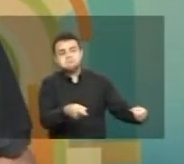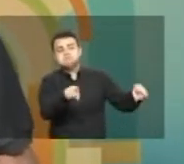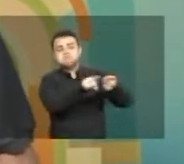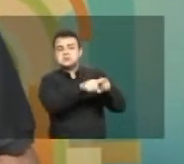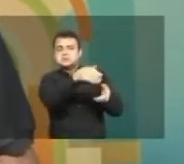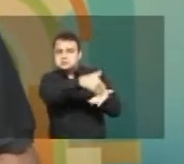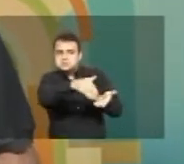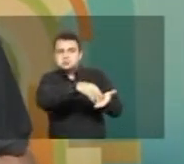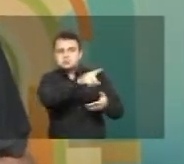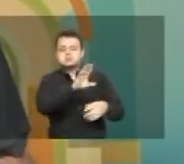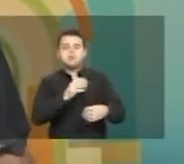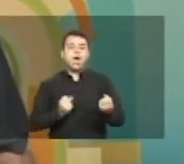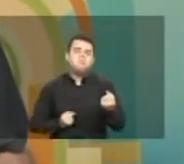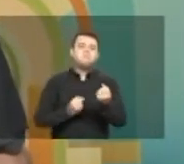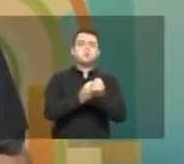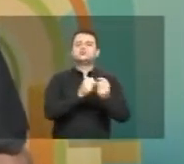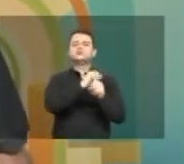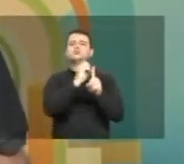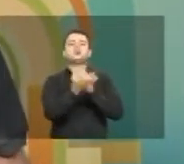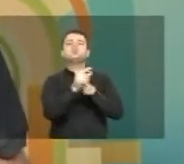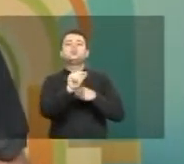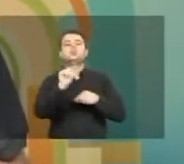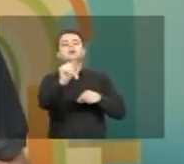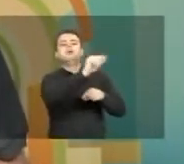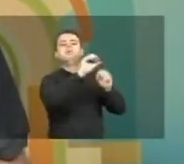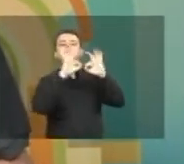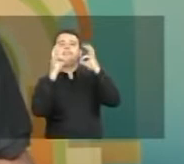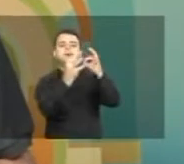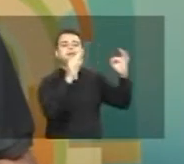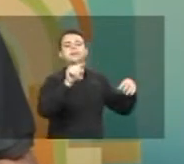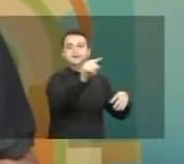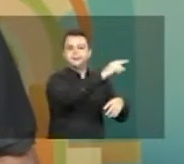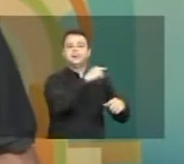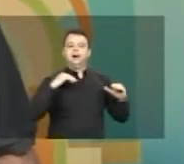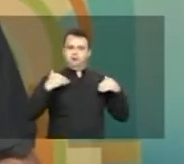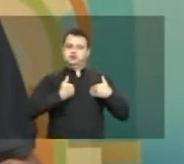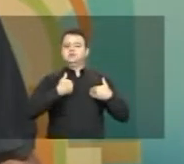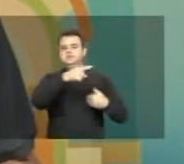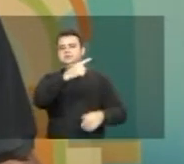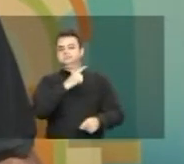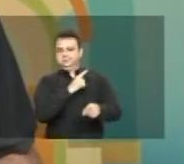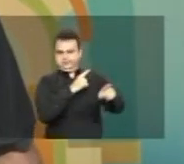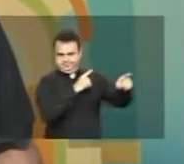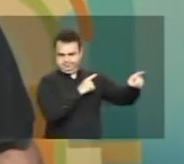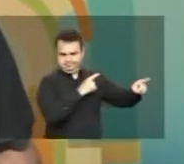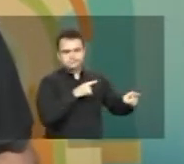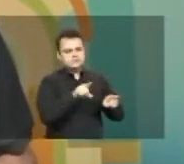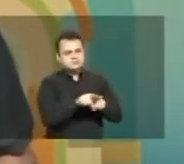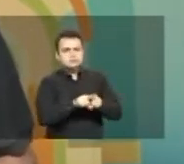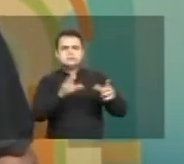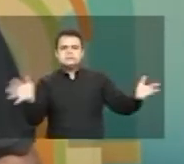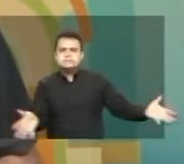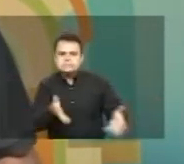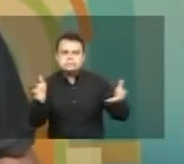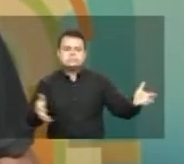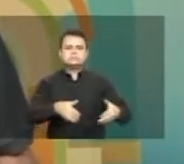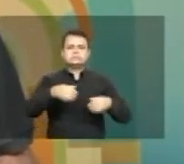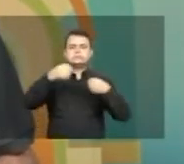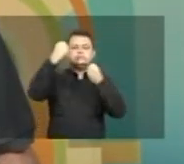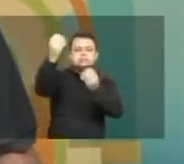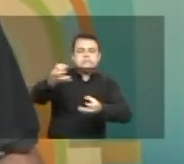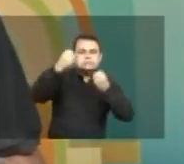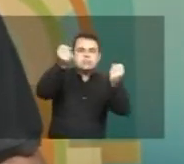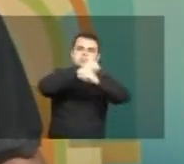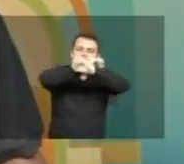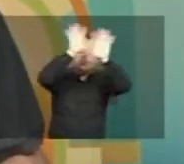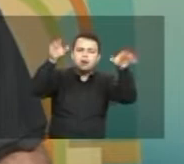secretarias apoio social e psicológico à família dos autistas a obrigatoriedade da realização de campanhas de esclarecimento